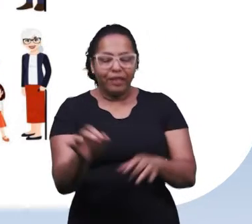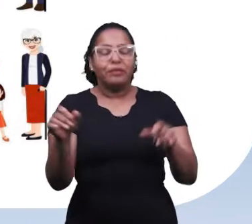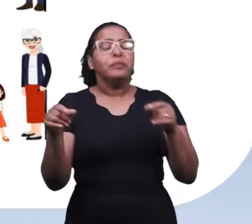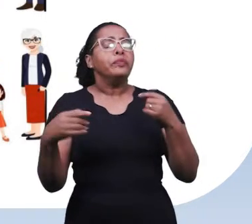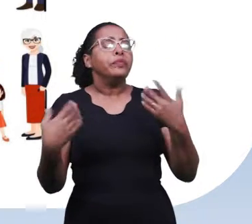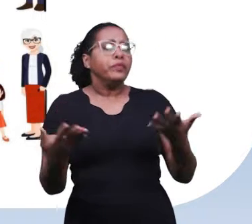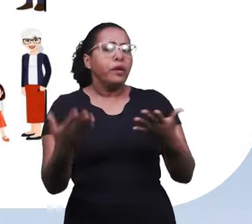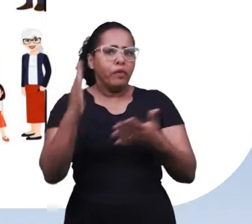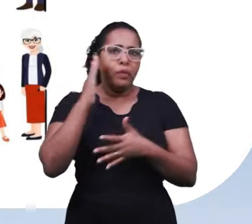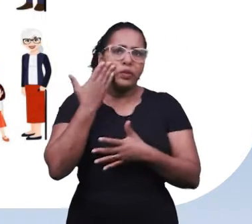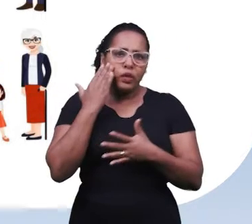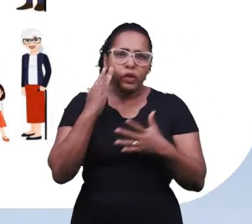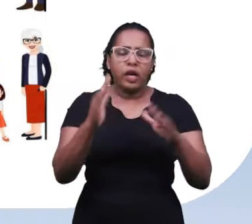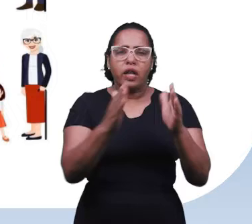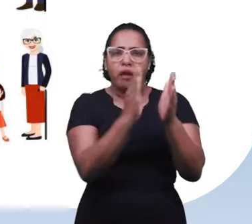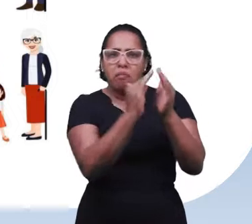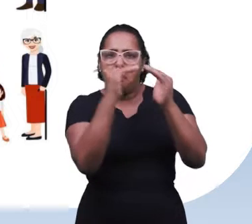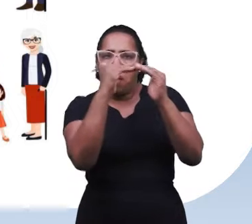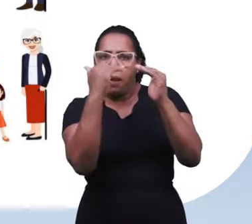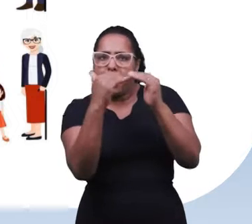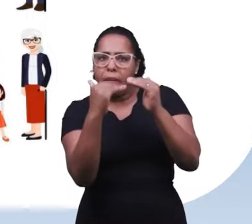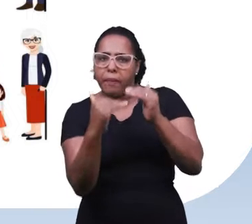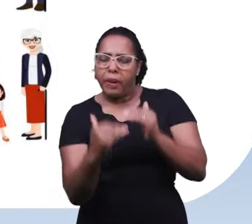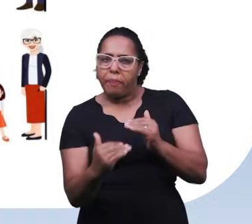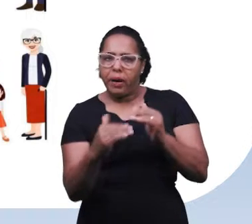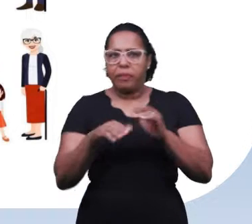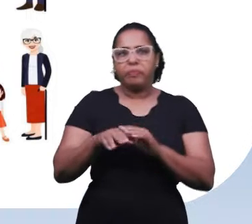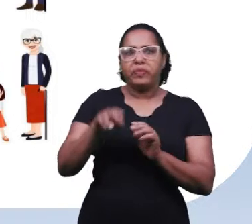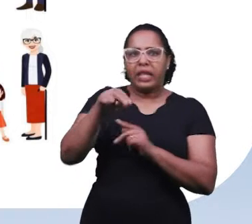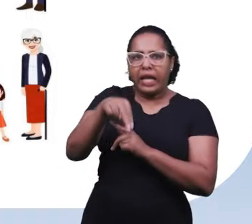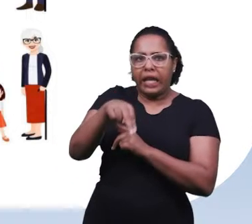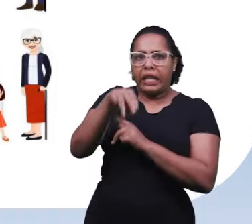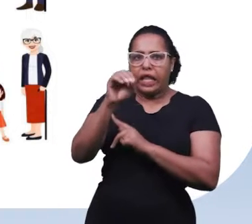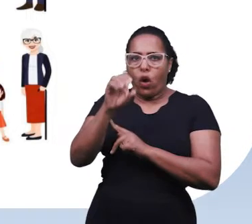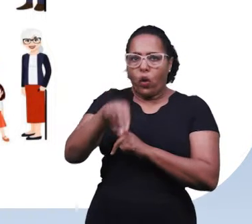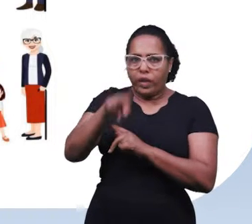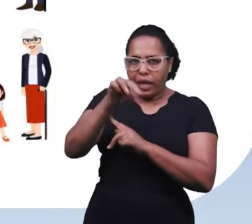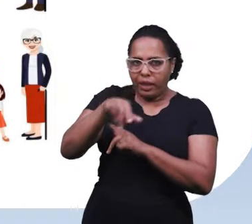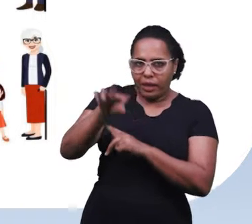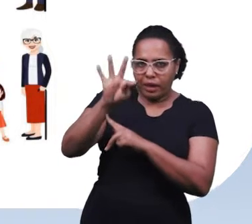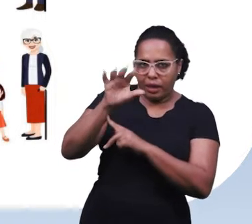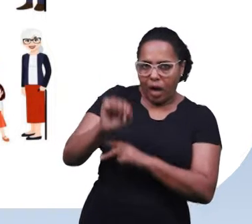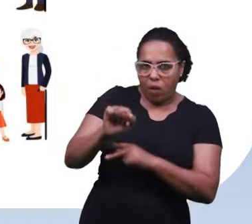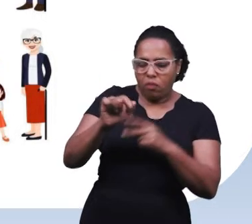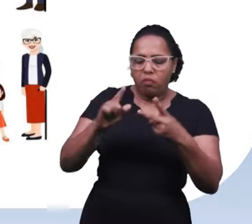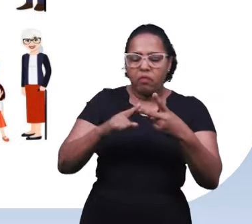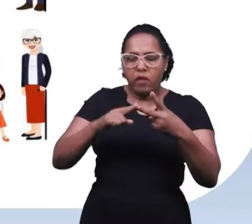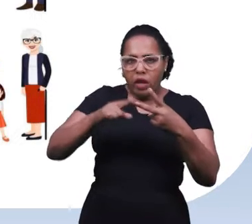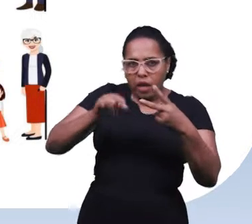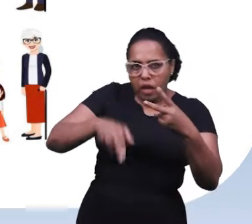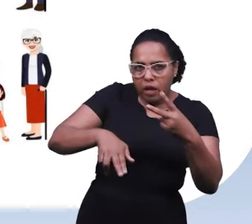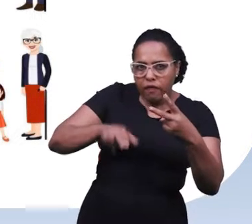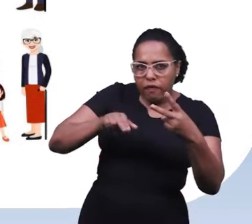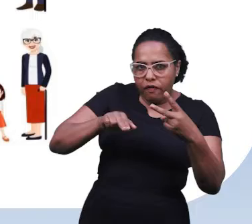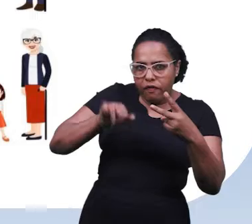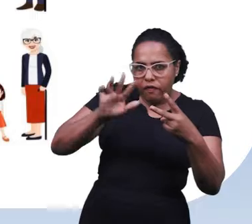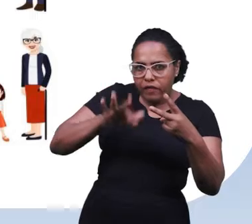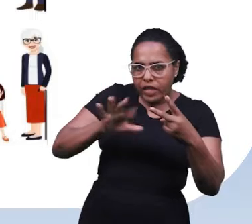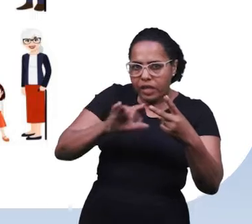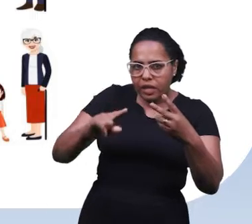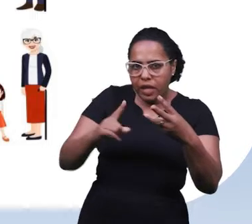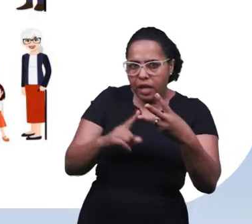entender algumas fases vocais: neonatal, infância, a puberdade, a